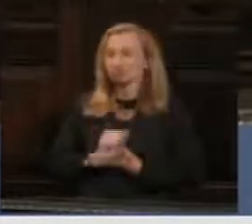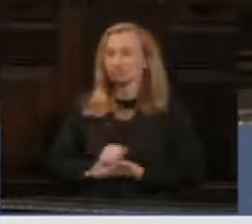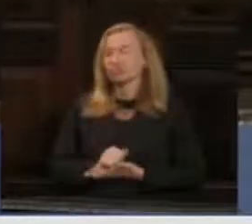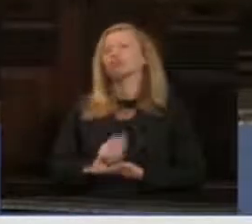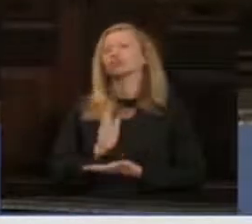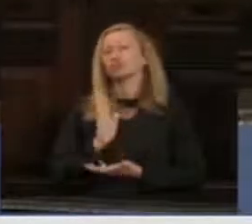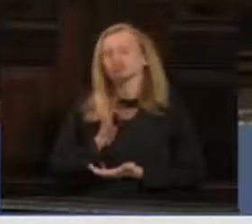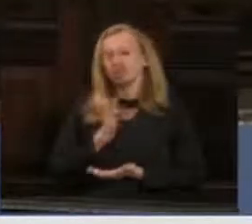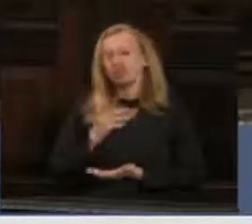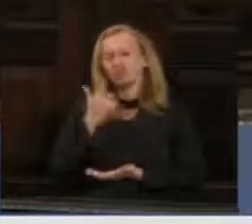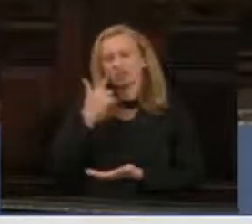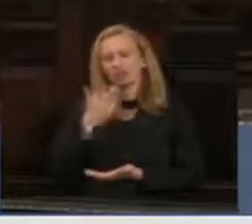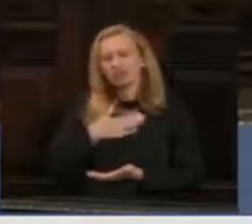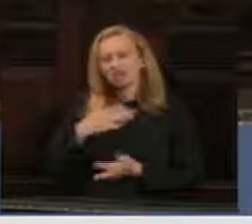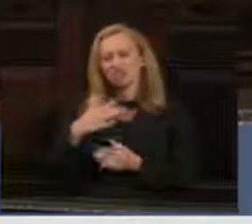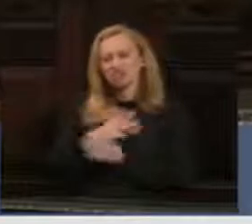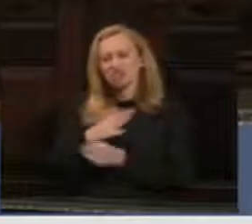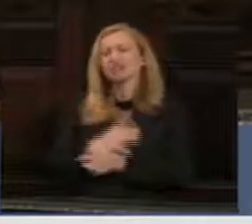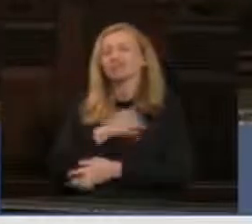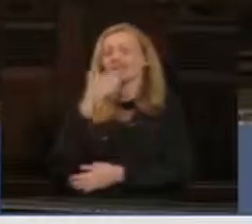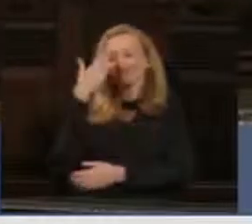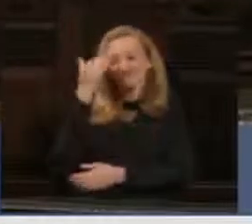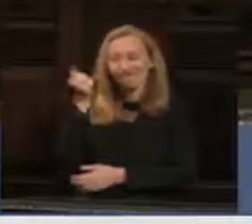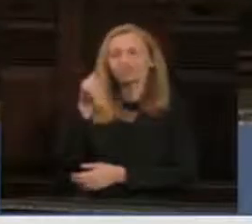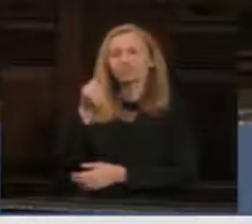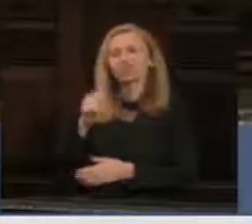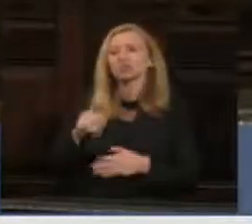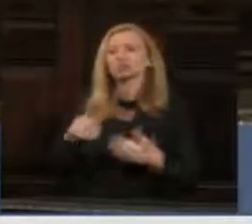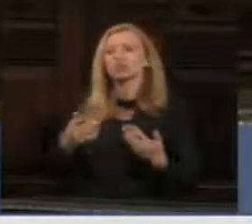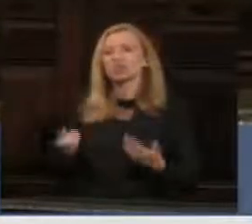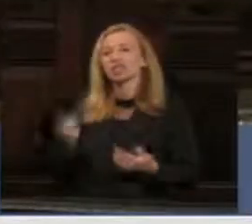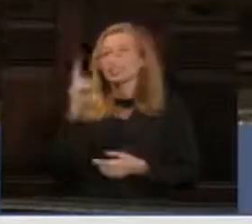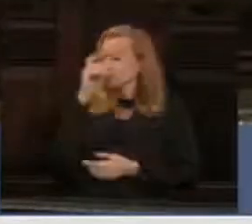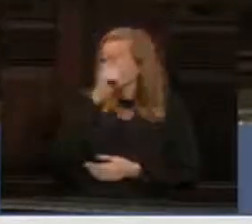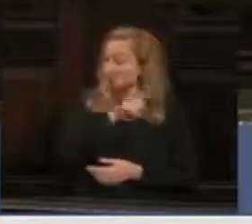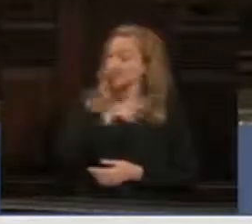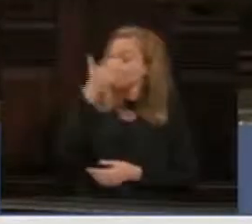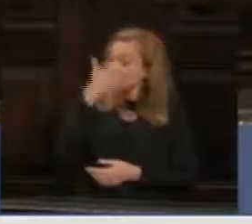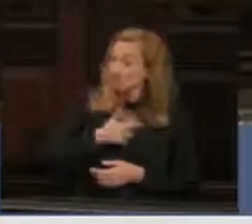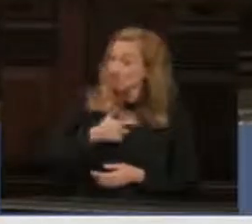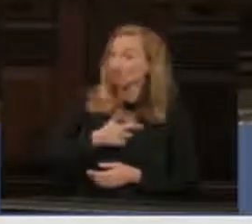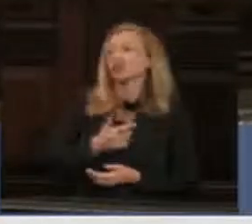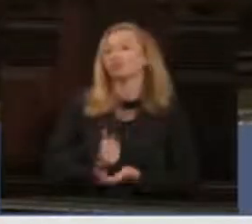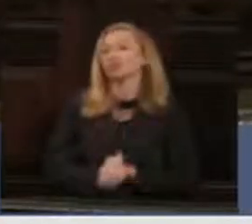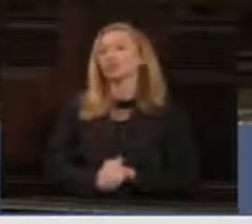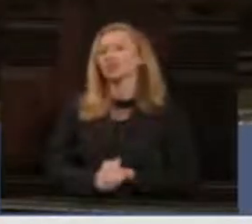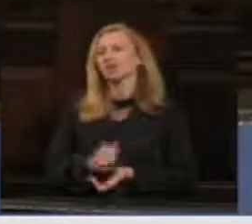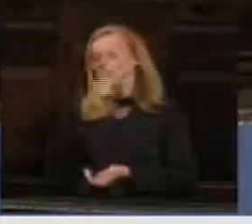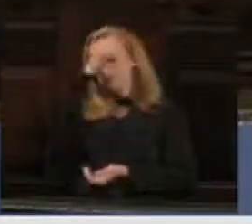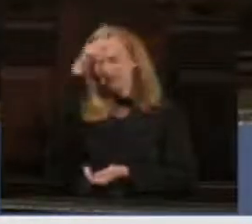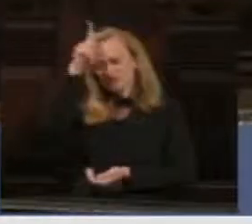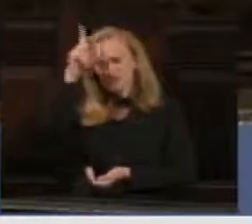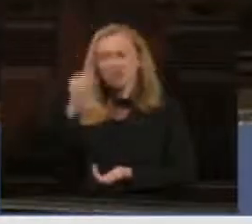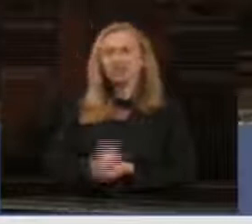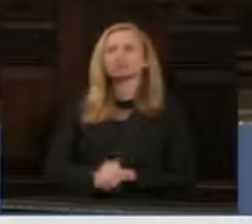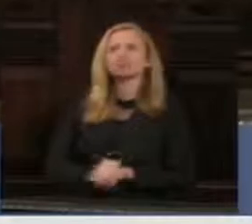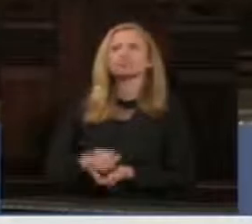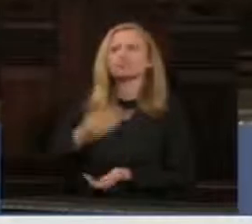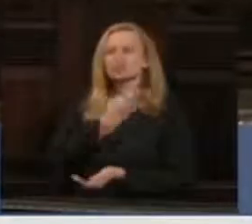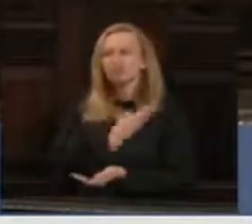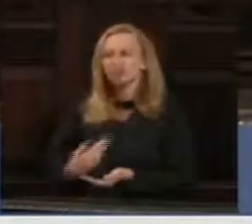minha cidade. E sei o quanto é difícil ser prefeito, ser governador, sei o quanto é difícil ser do